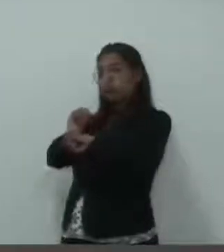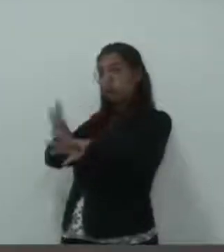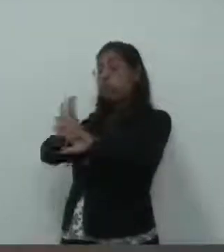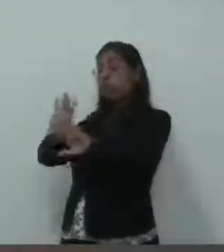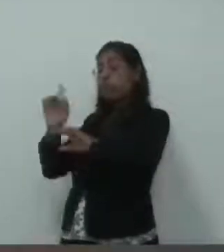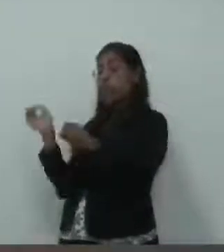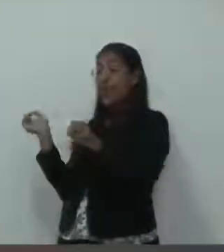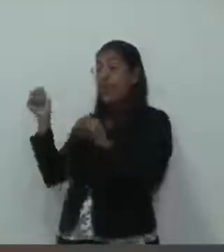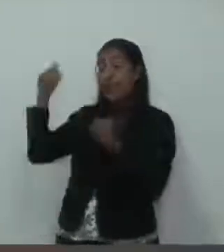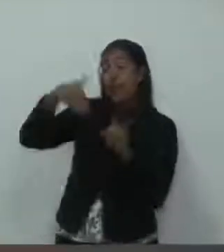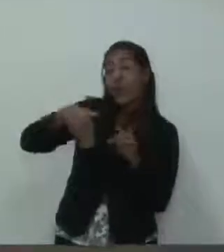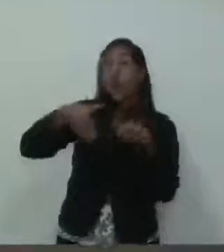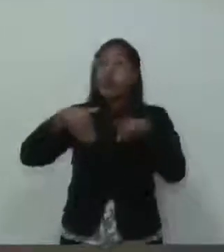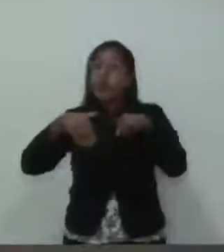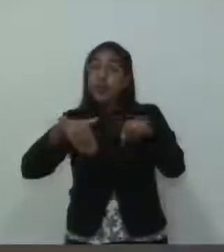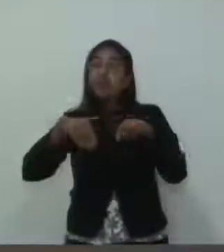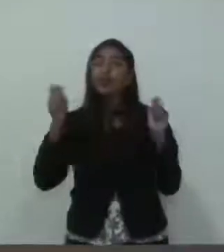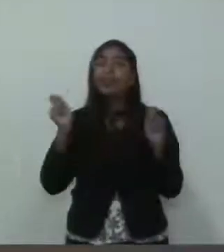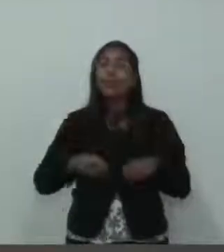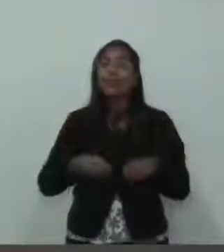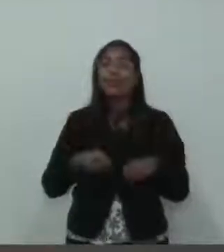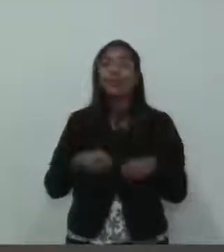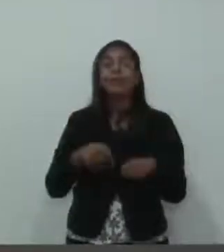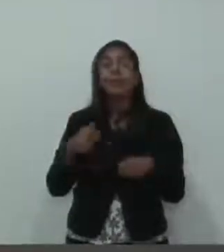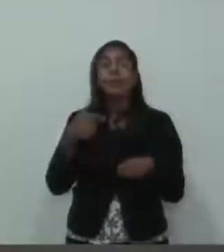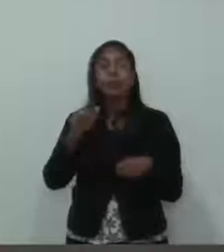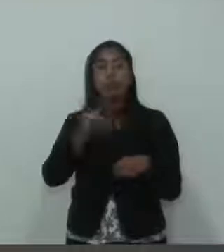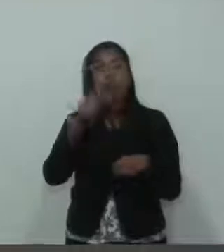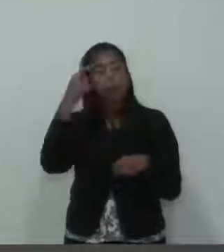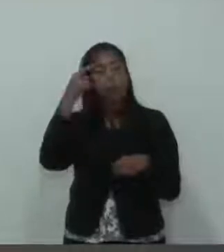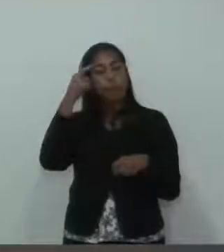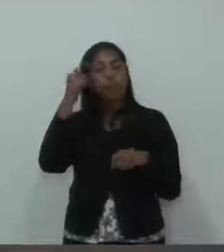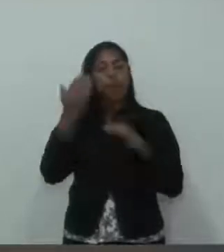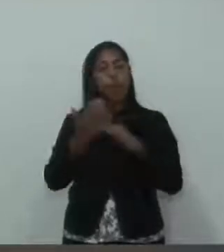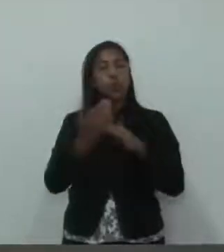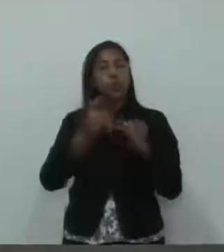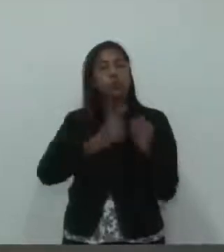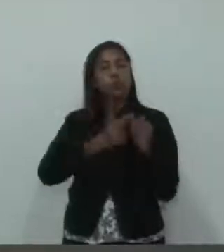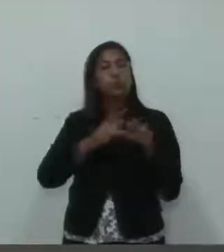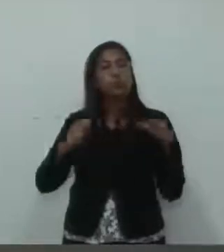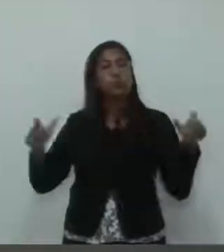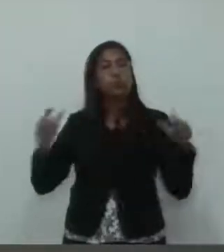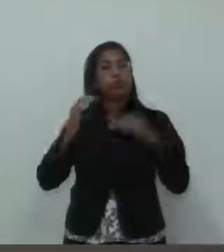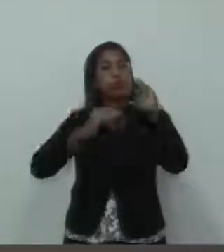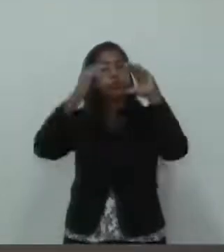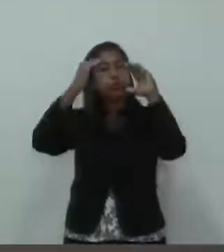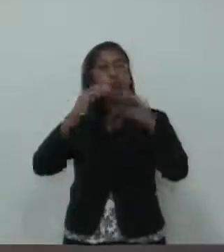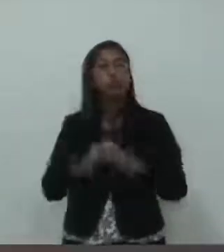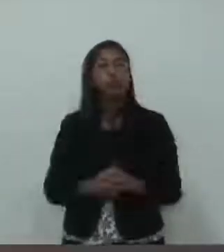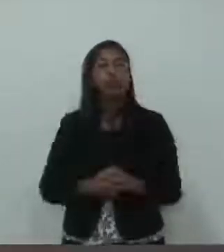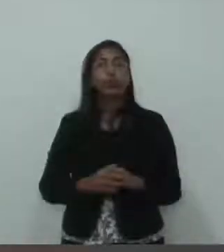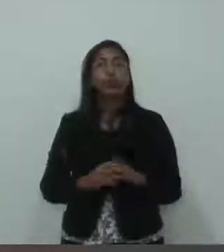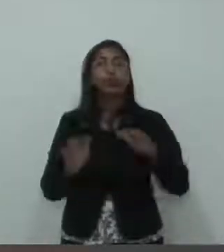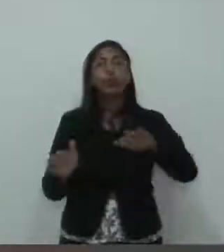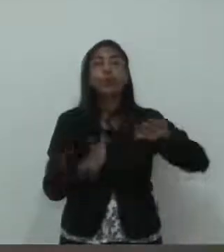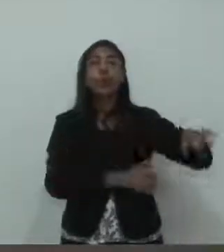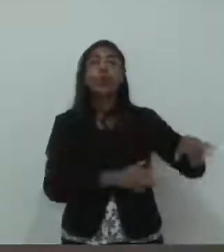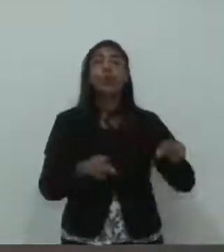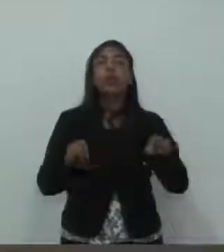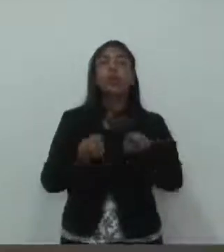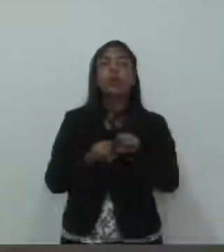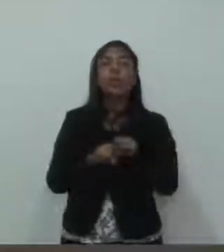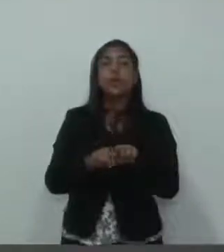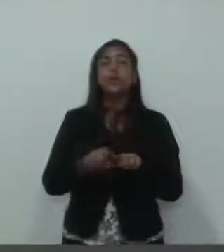oportunidade, mais uma oportunidade da gente pensar e crescer a cidade. Quero falar um pouquinho, o parabéns à